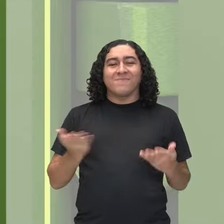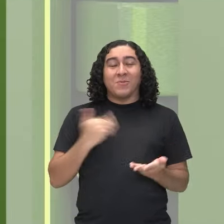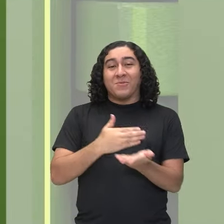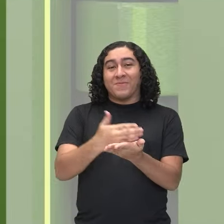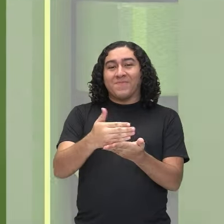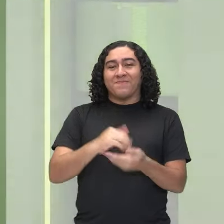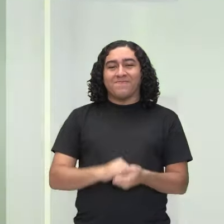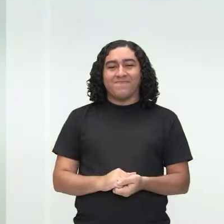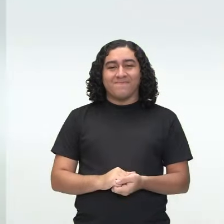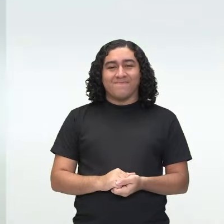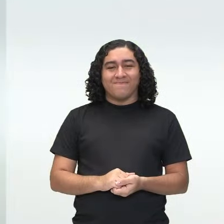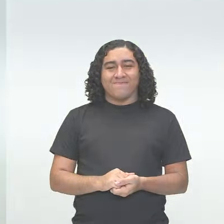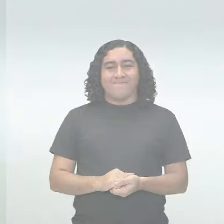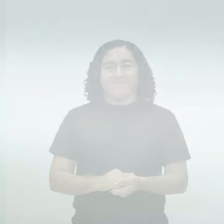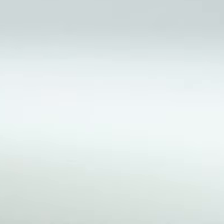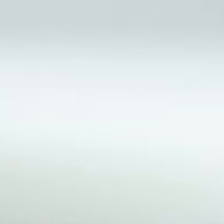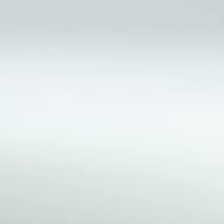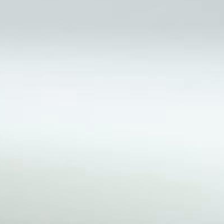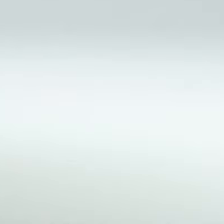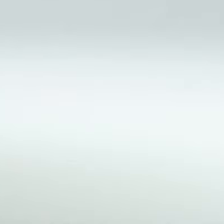começar?